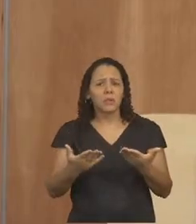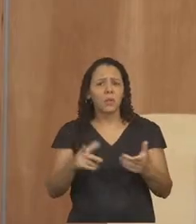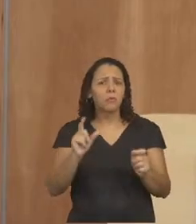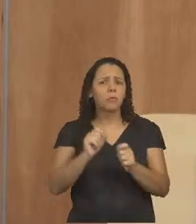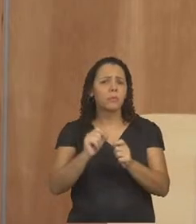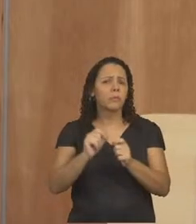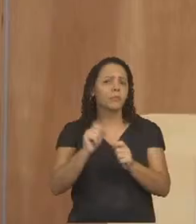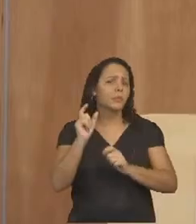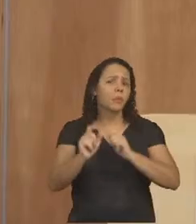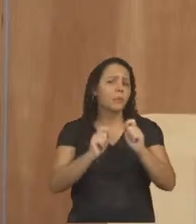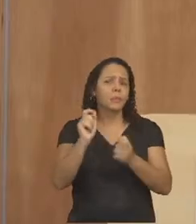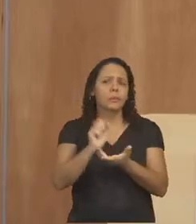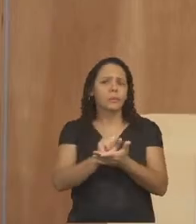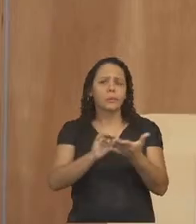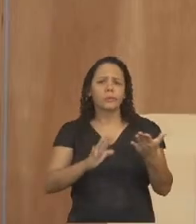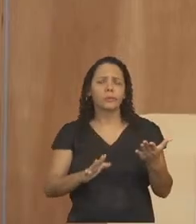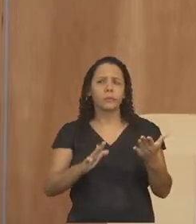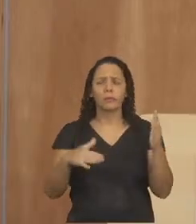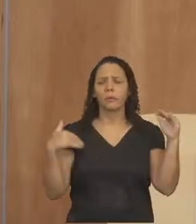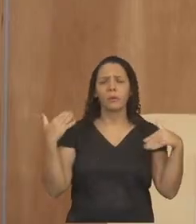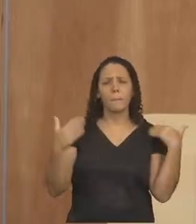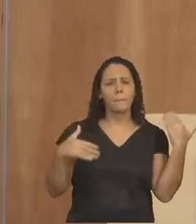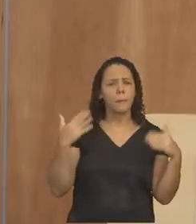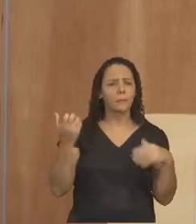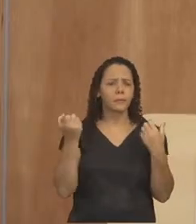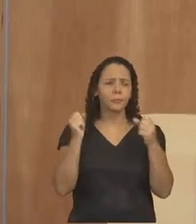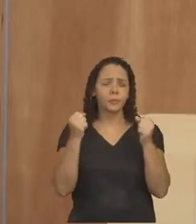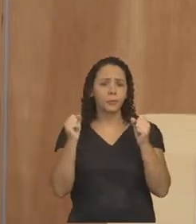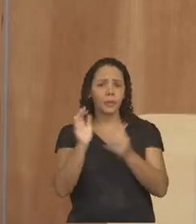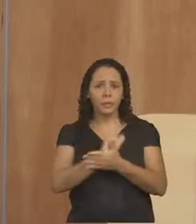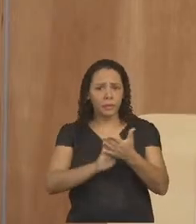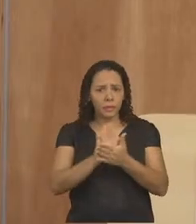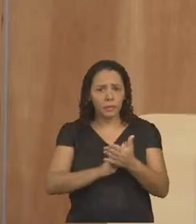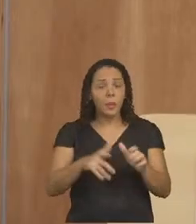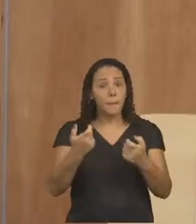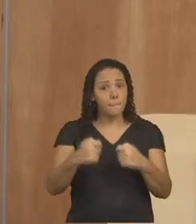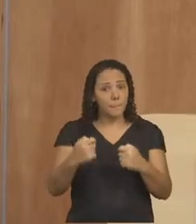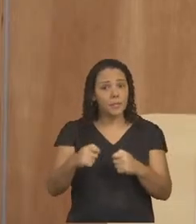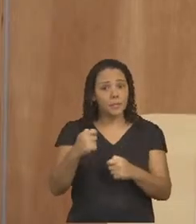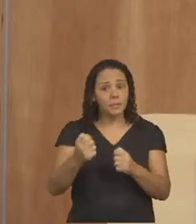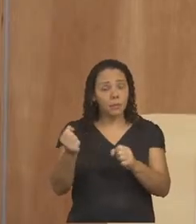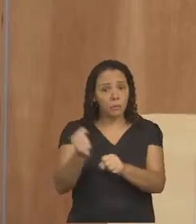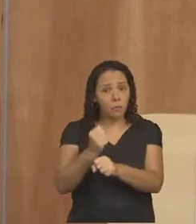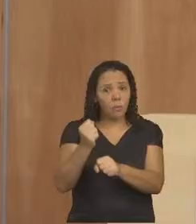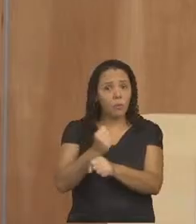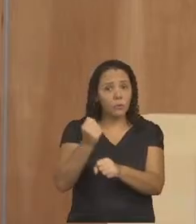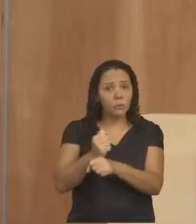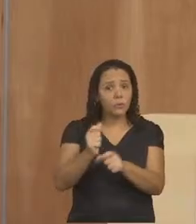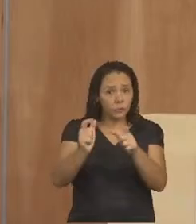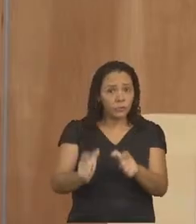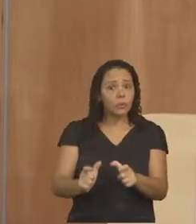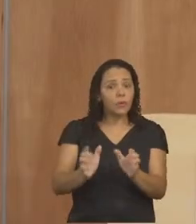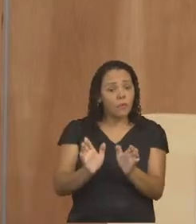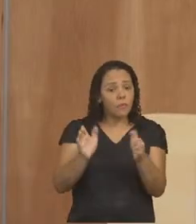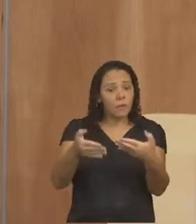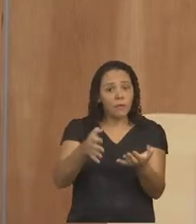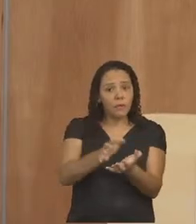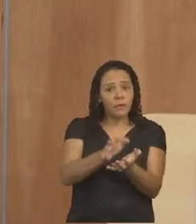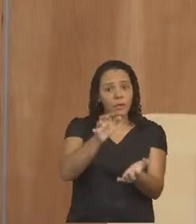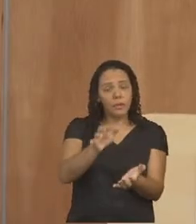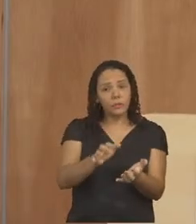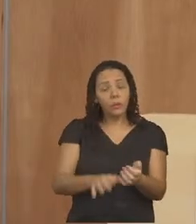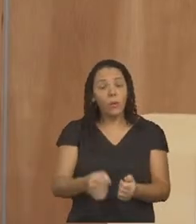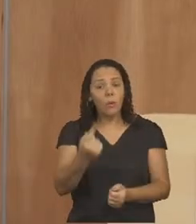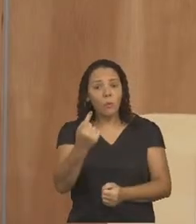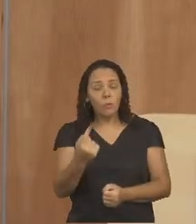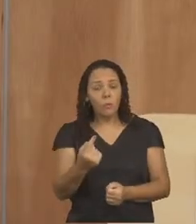no seu bairro, não tem atividade de lazer, atividade física, é preciso construir esse centro-dia, e não só um em cada região da nossa cidade,